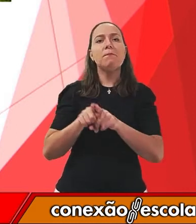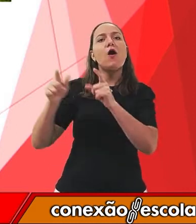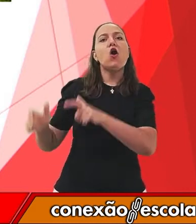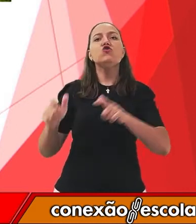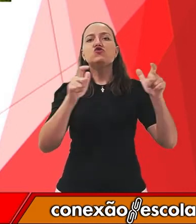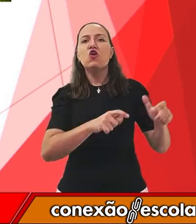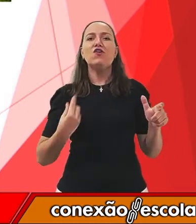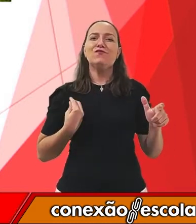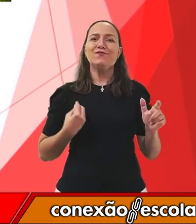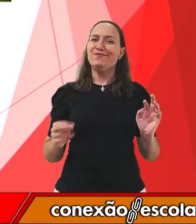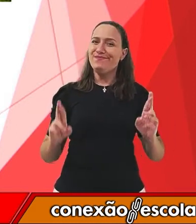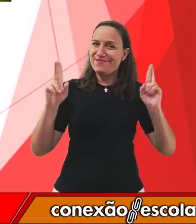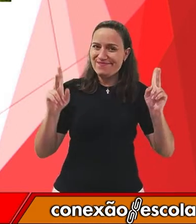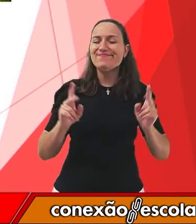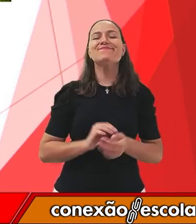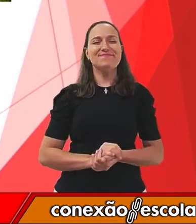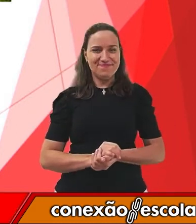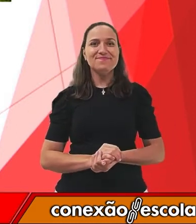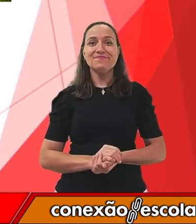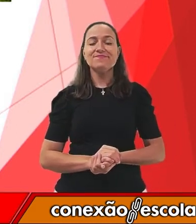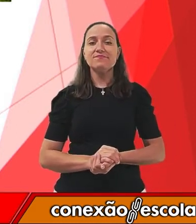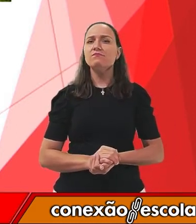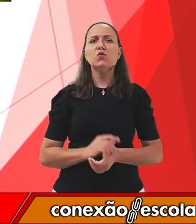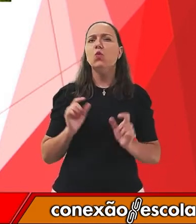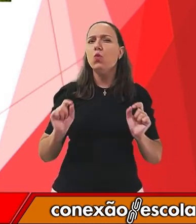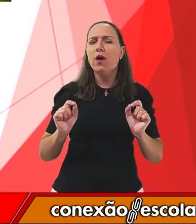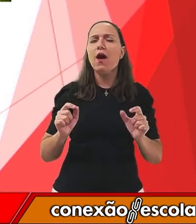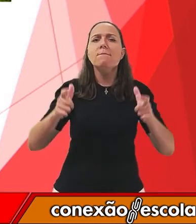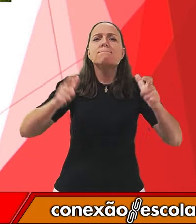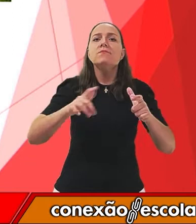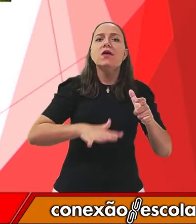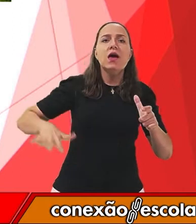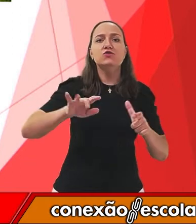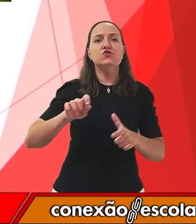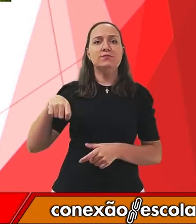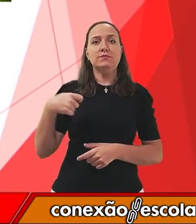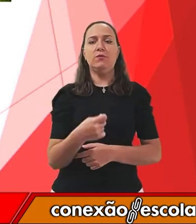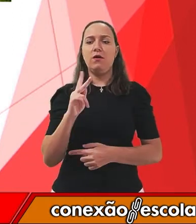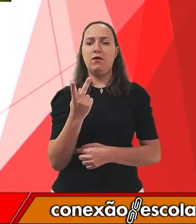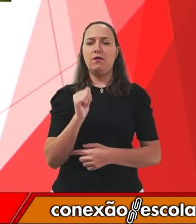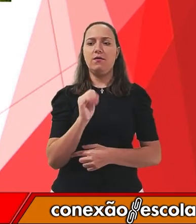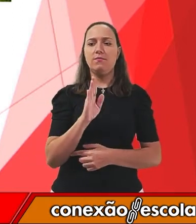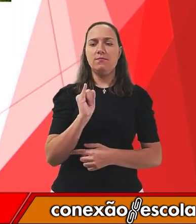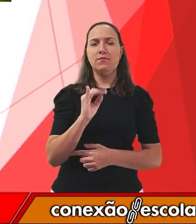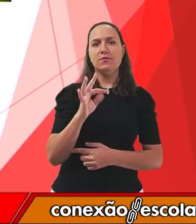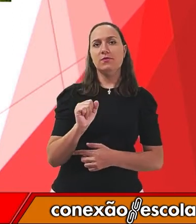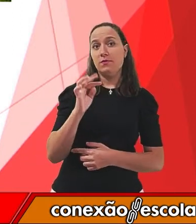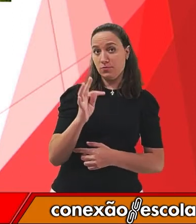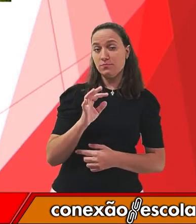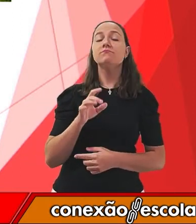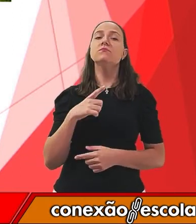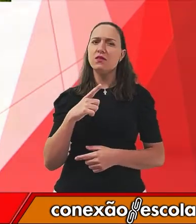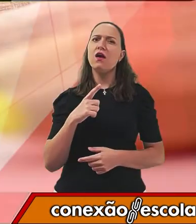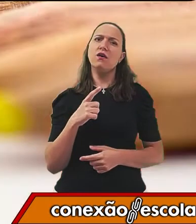vivência diferentes também. Esse ambiente em que eles vivem é chamado habitat. Alguns animais